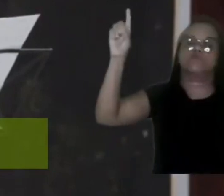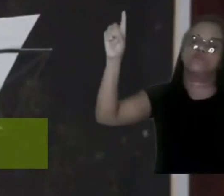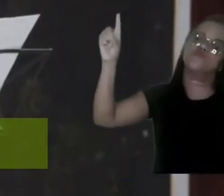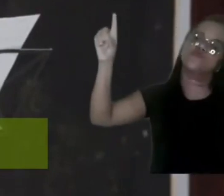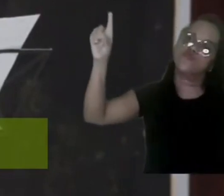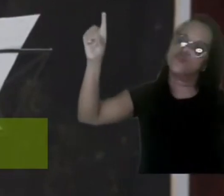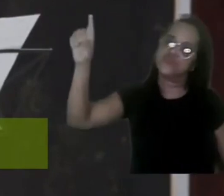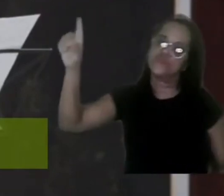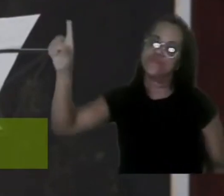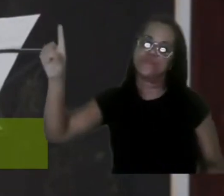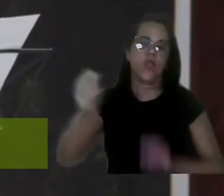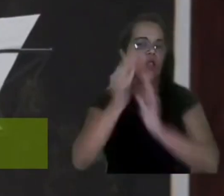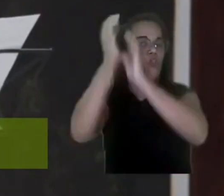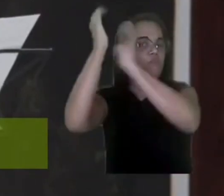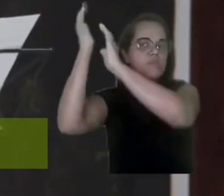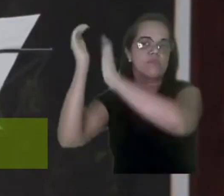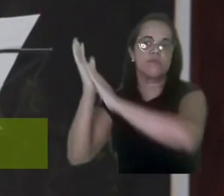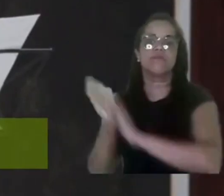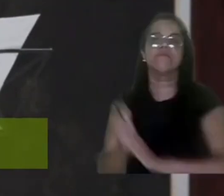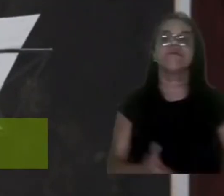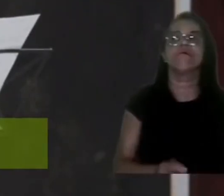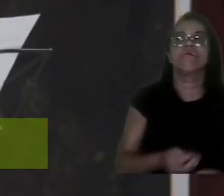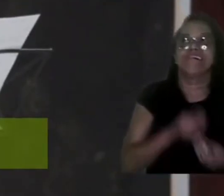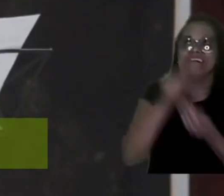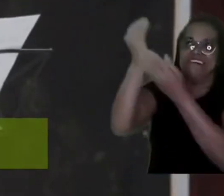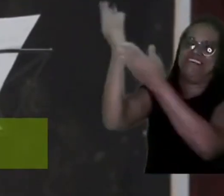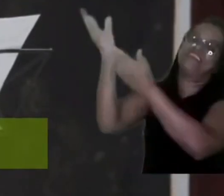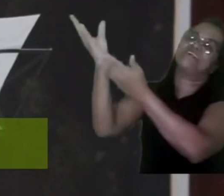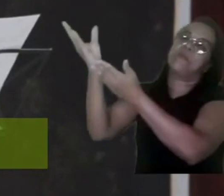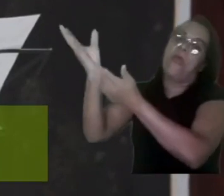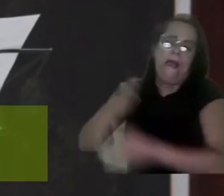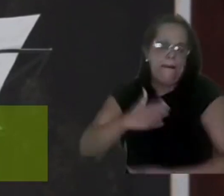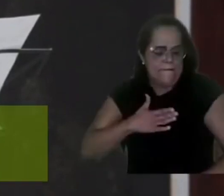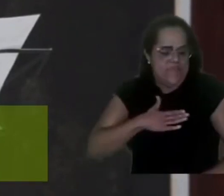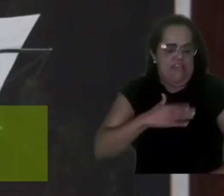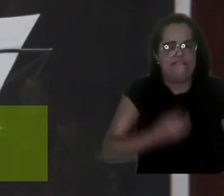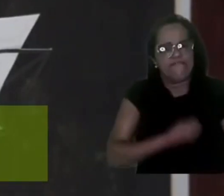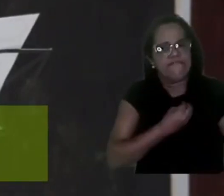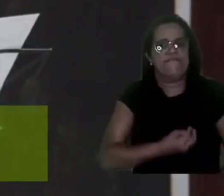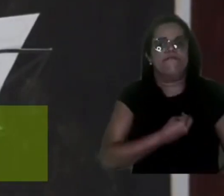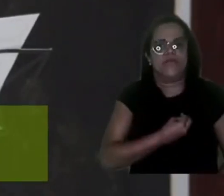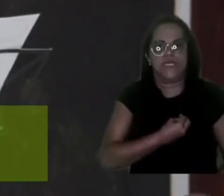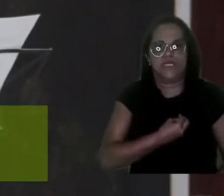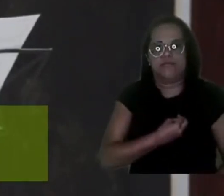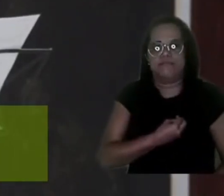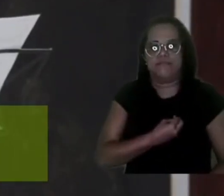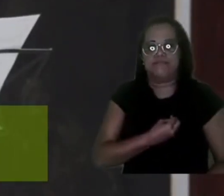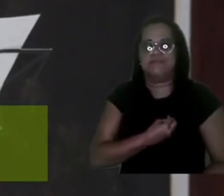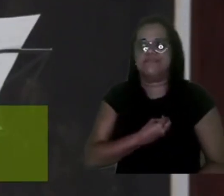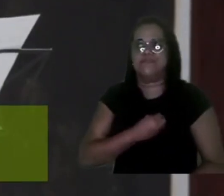A melodia vem dele, a minha vida está em